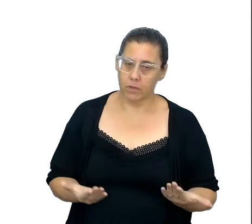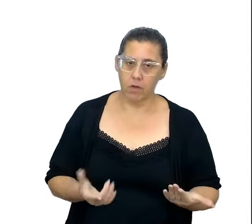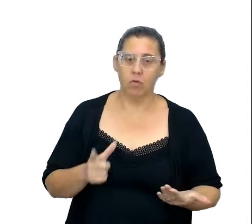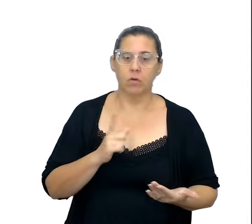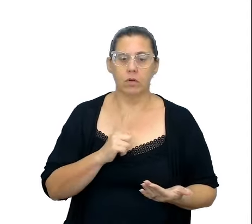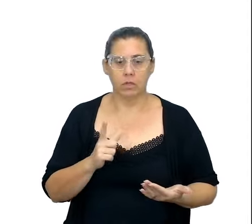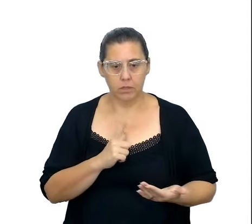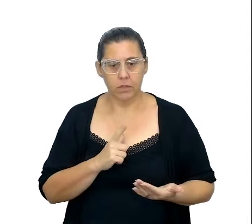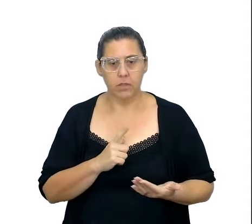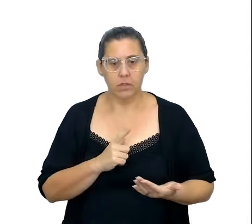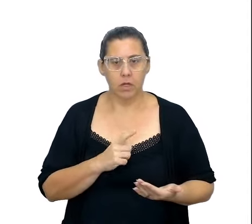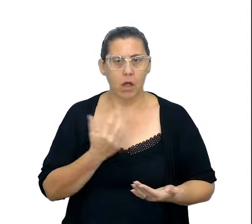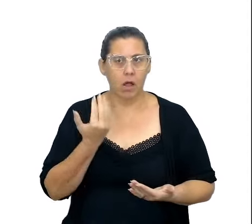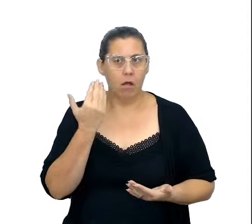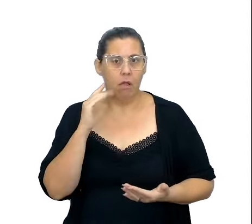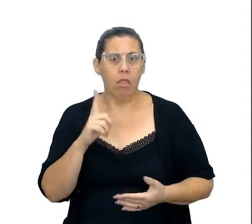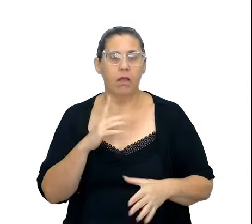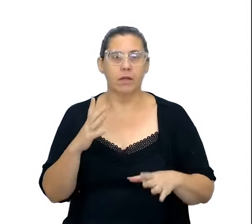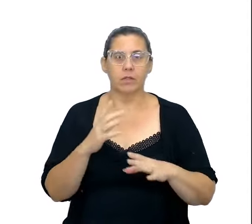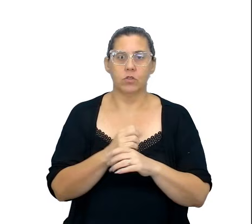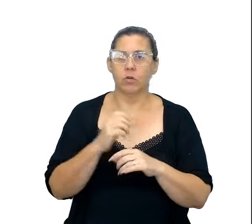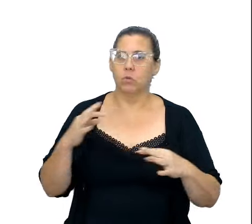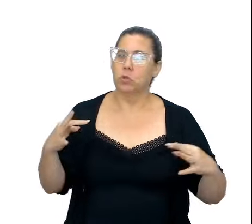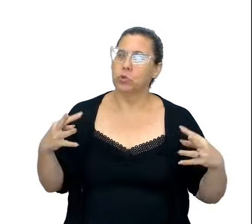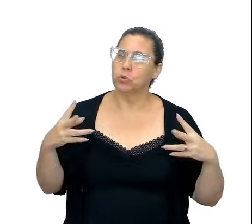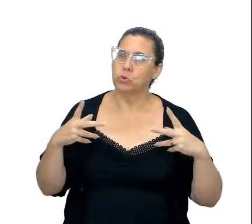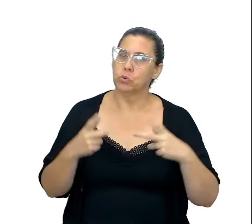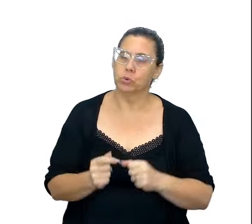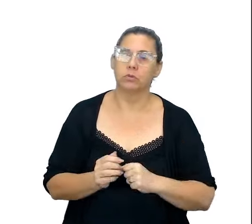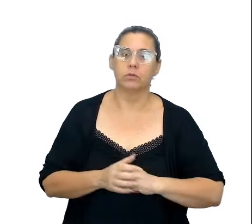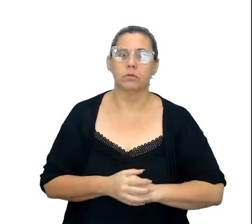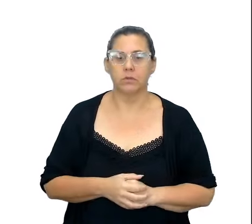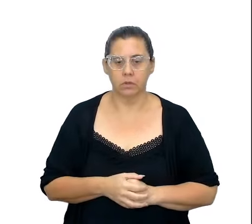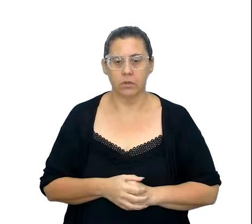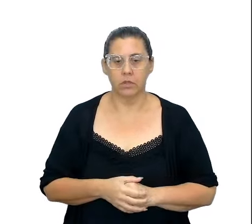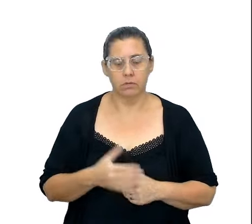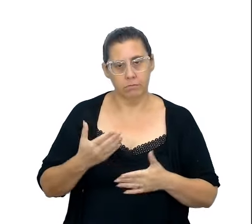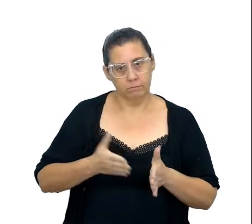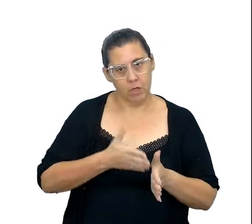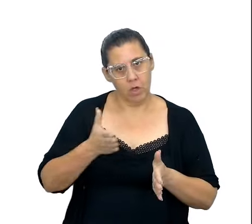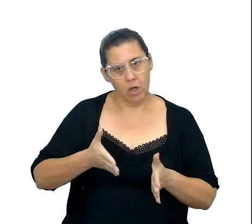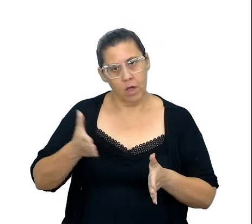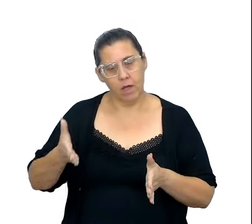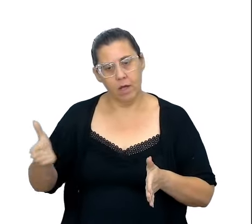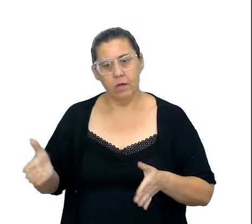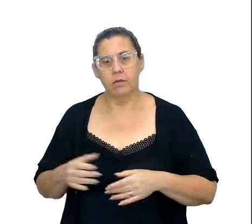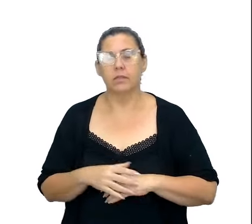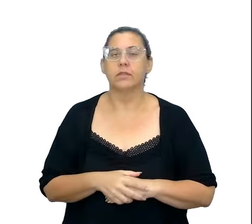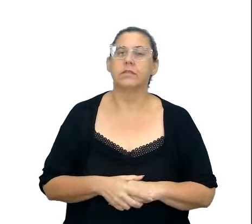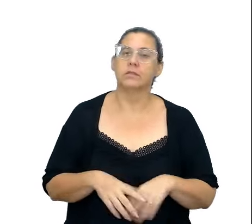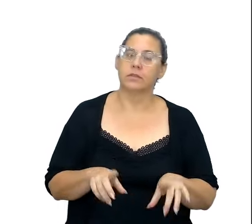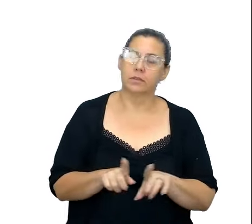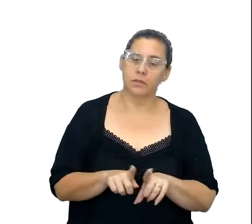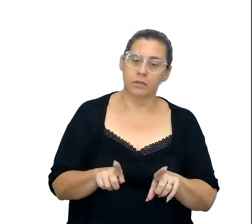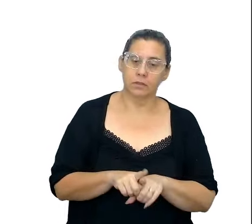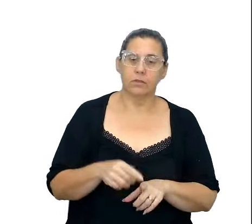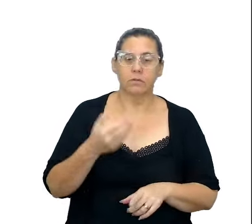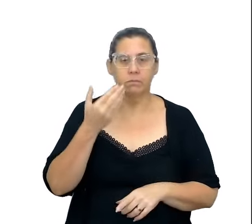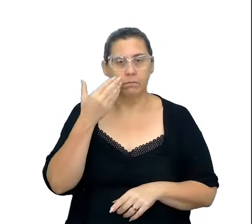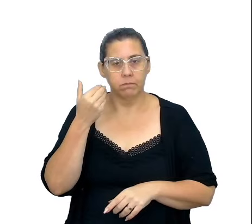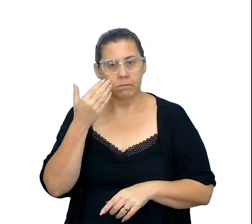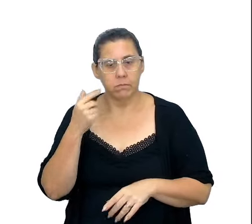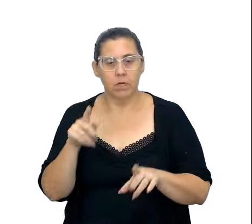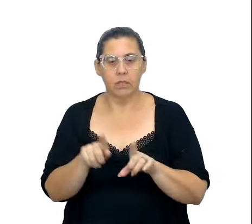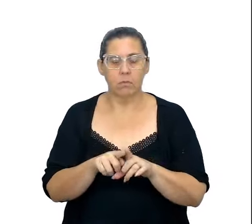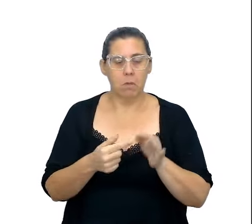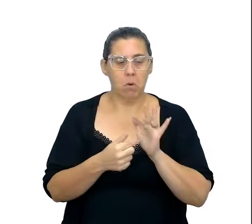aí, mostrar, então, o resultado de toda essa construção, né, desse processo. Ficaria, então, aí para apresentar para a